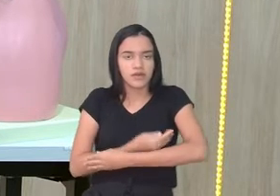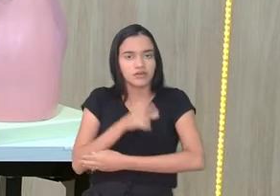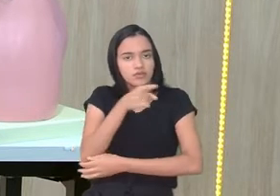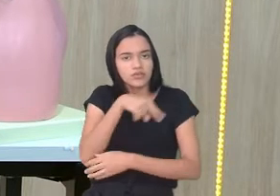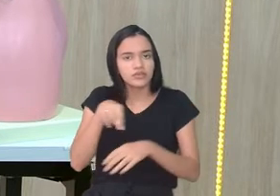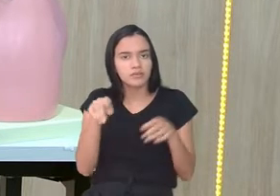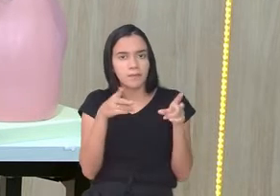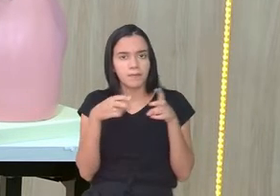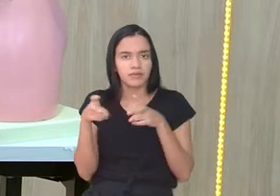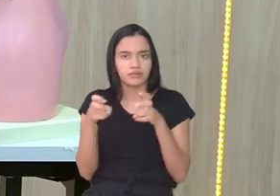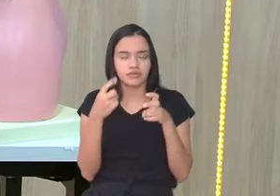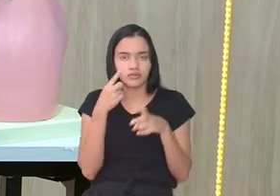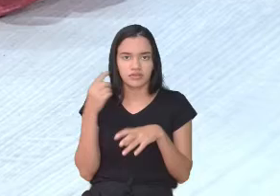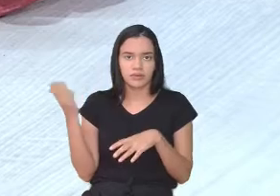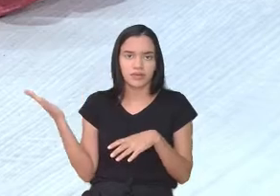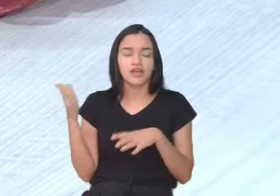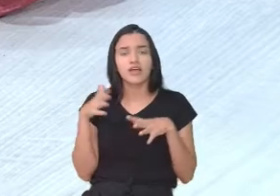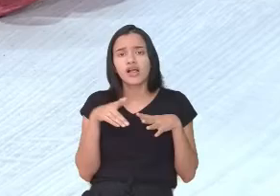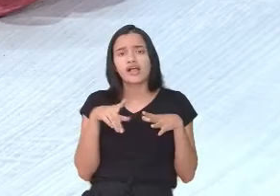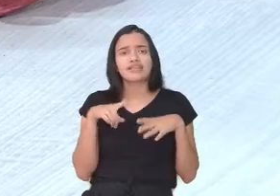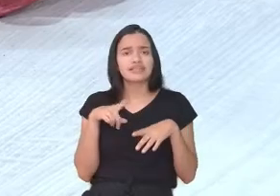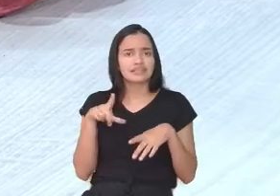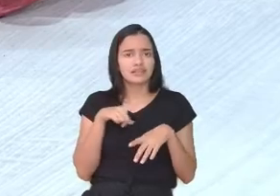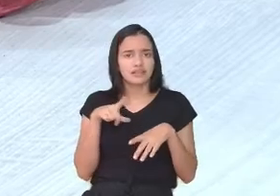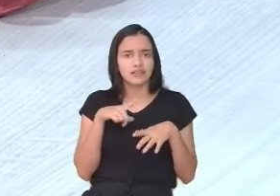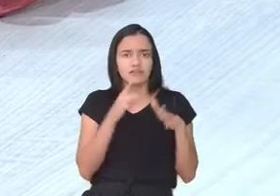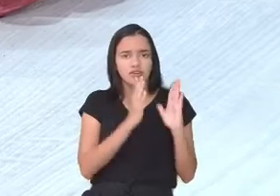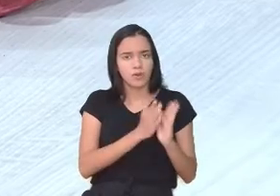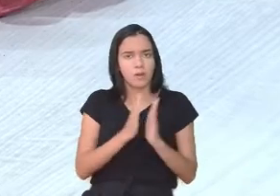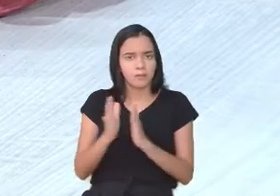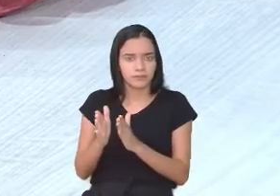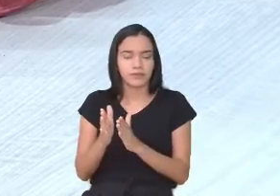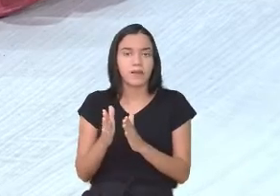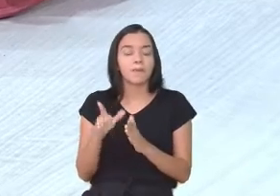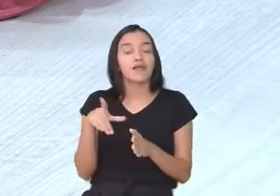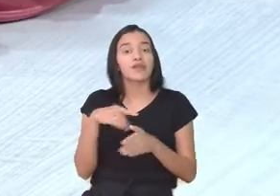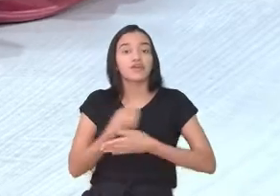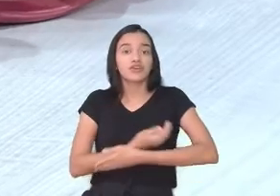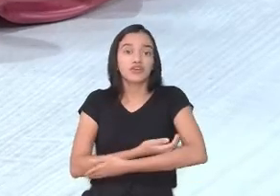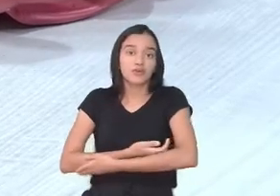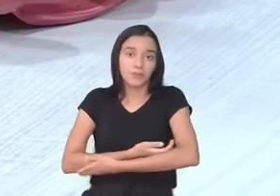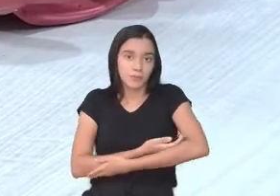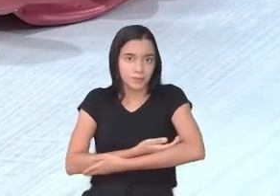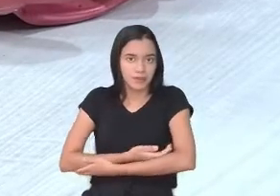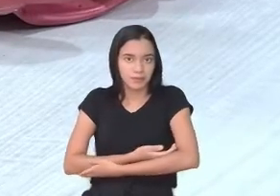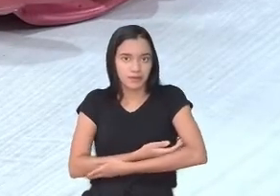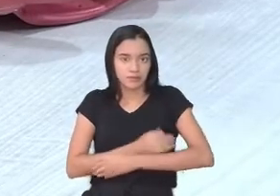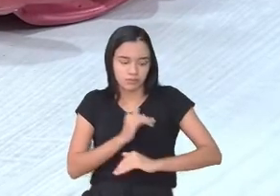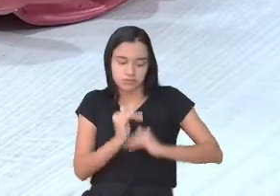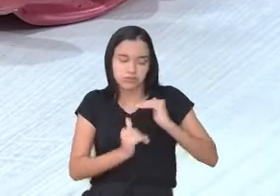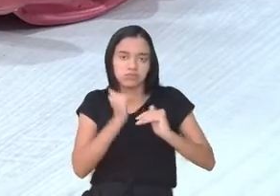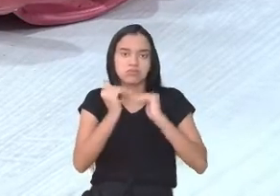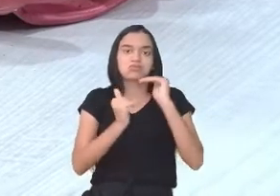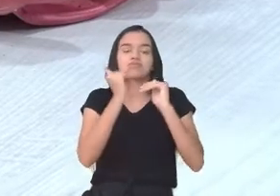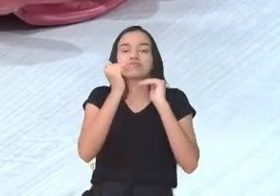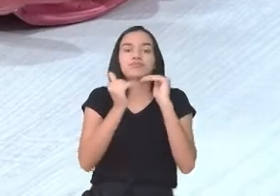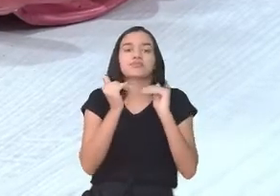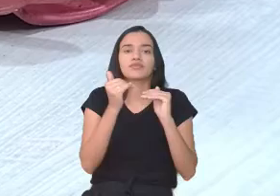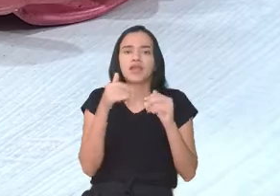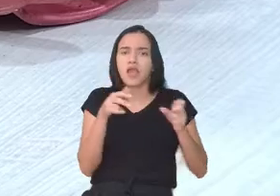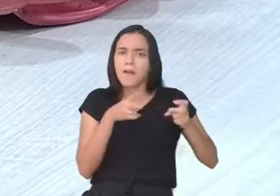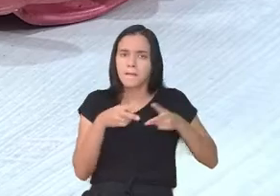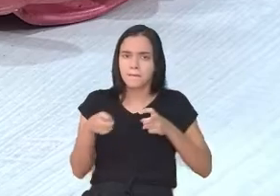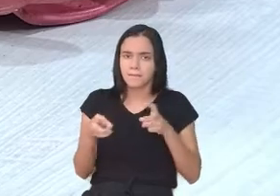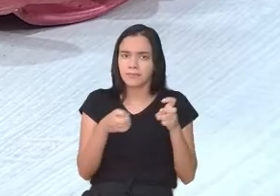estar vendo. Então, ocorreu todas as etapas aí e o bebê foi formado e aí ele vai se desenvolver.